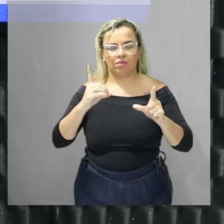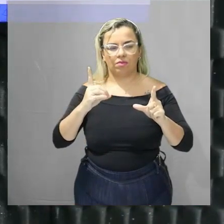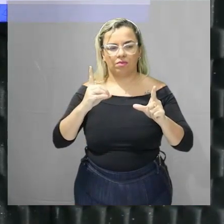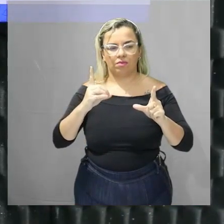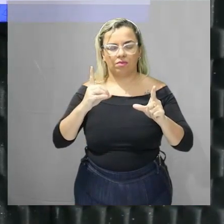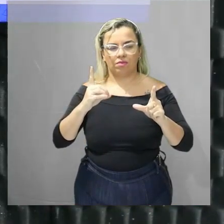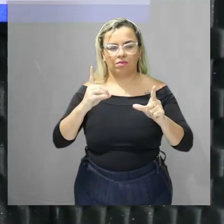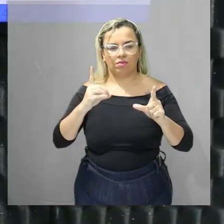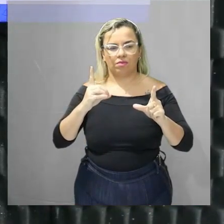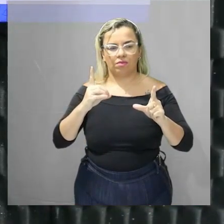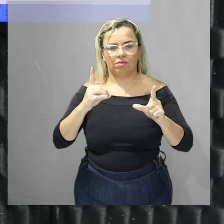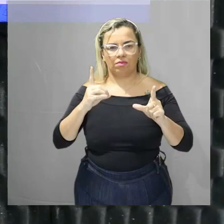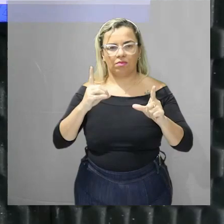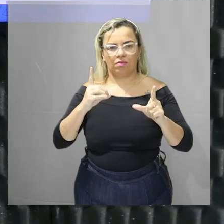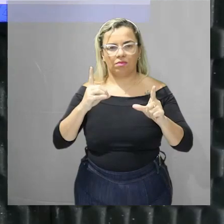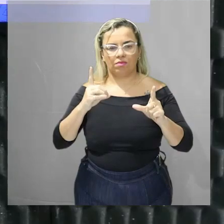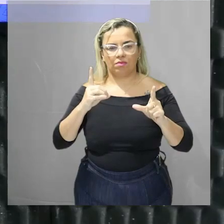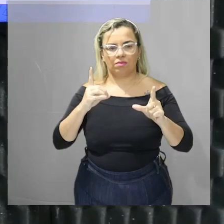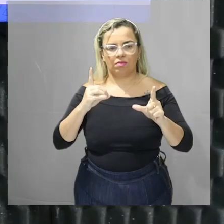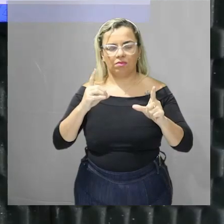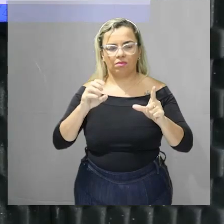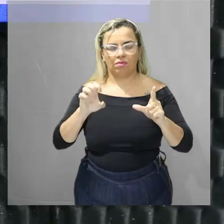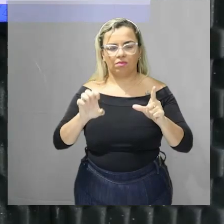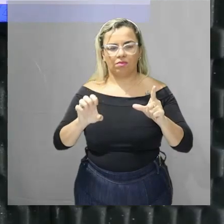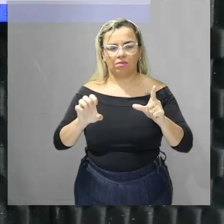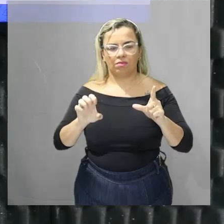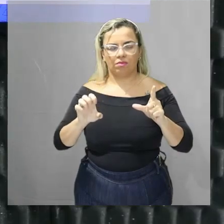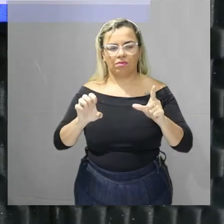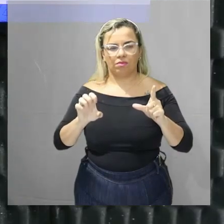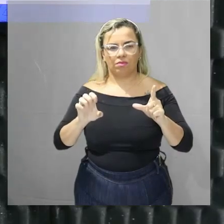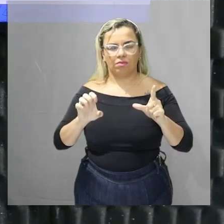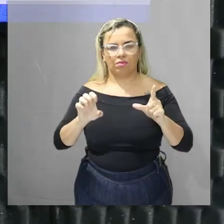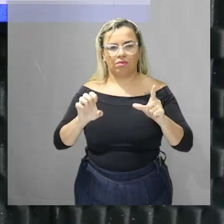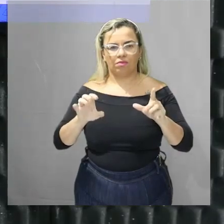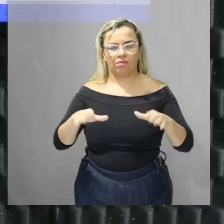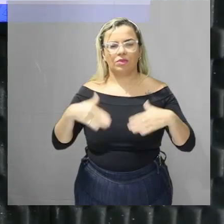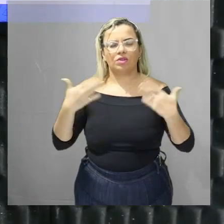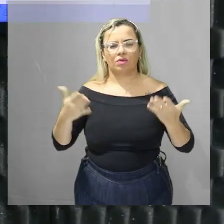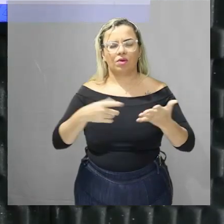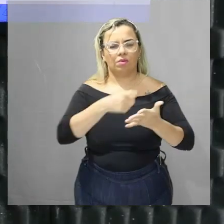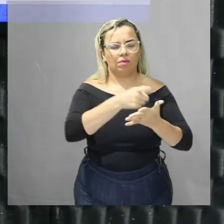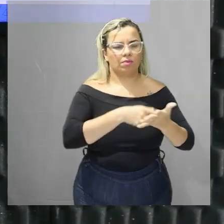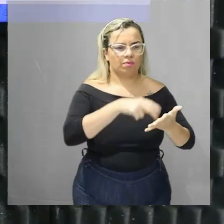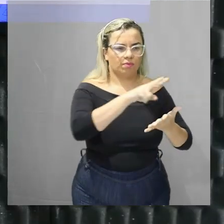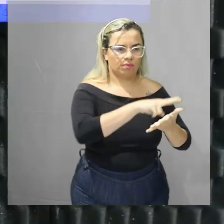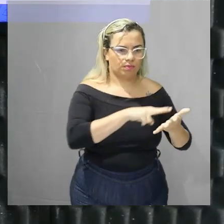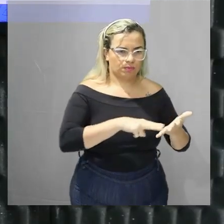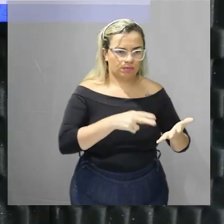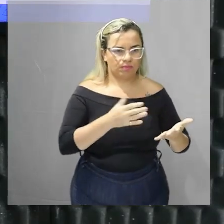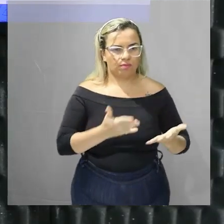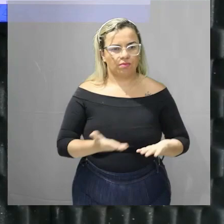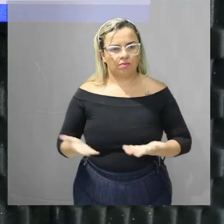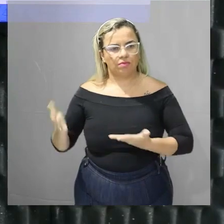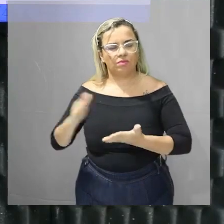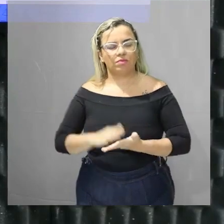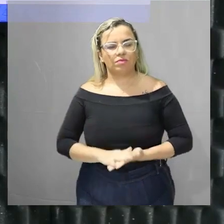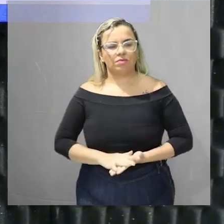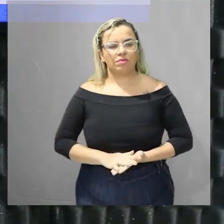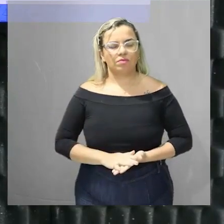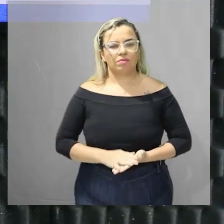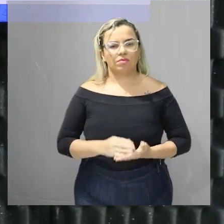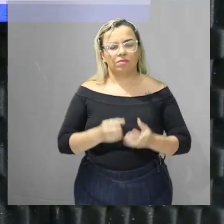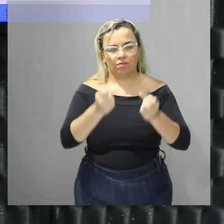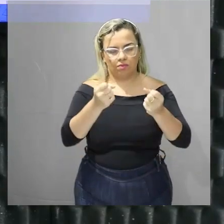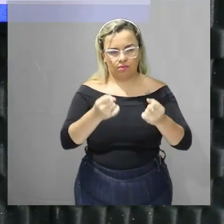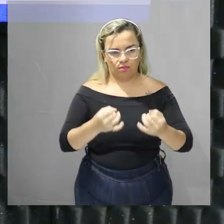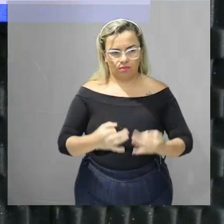A valorização das funções tradicionais ou a priorização da gestão participativa? Bora ver no texto o que é mesmo. Ele diz o seguinte,